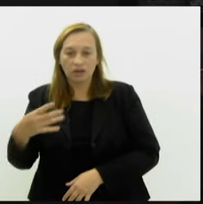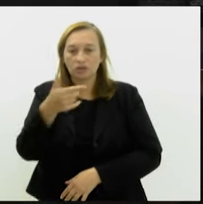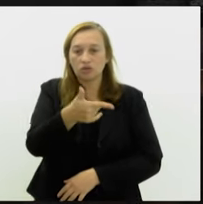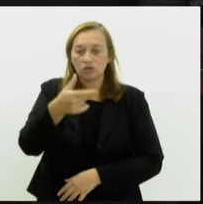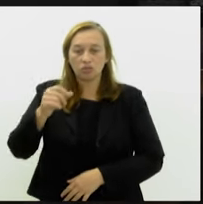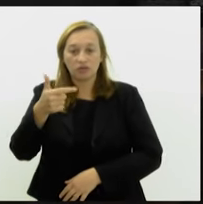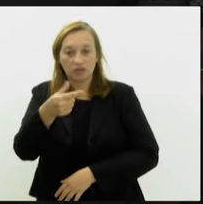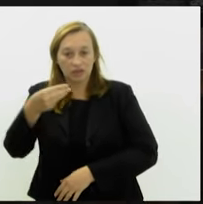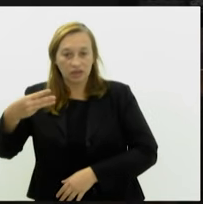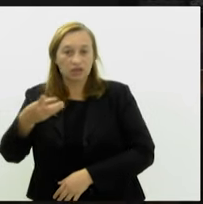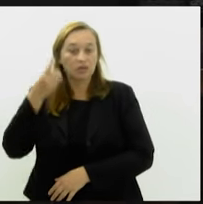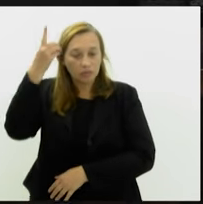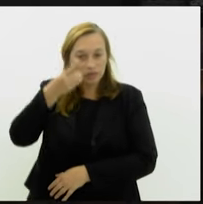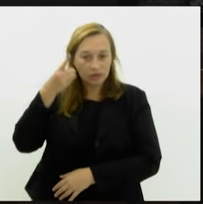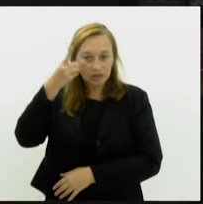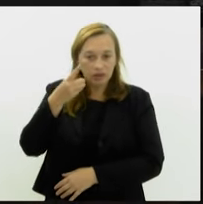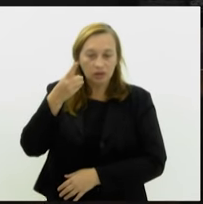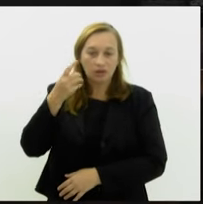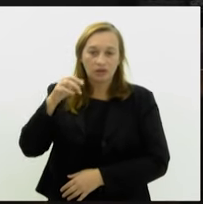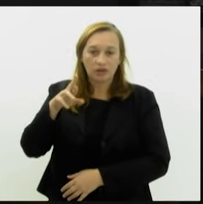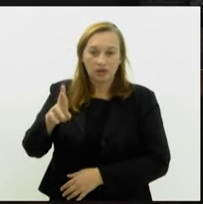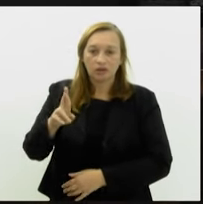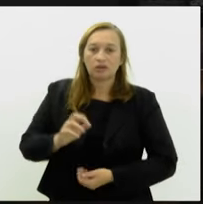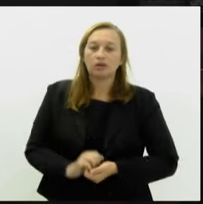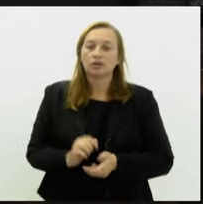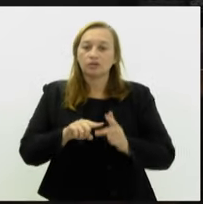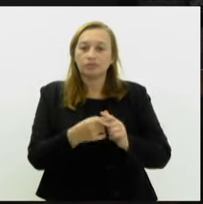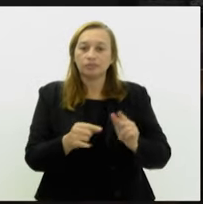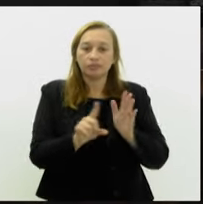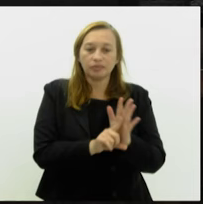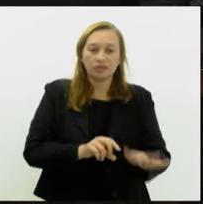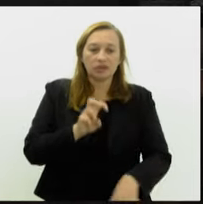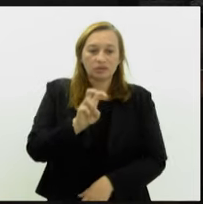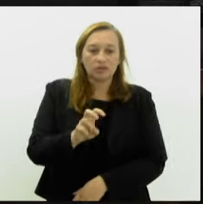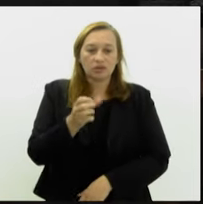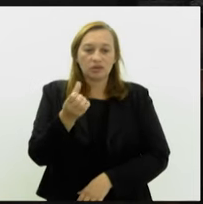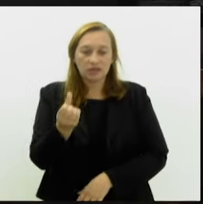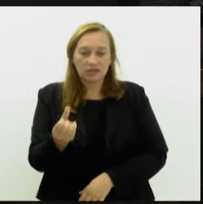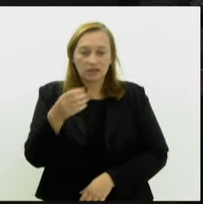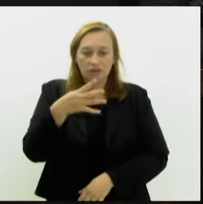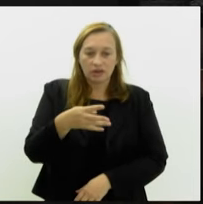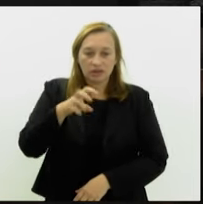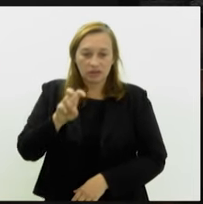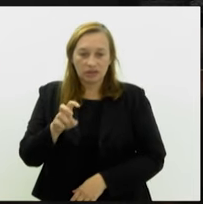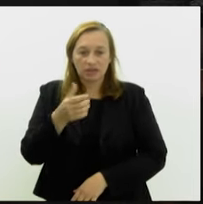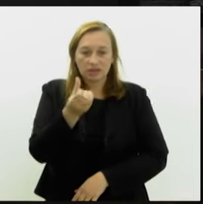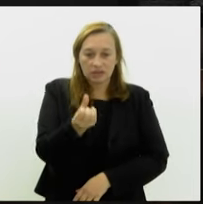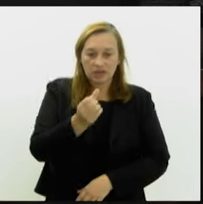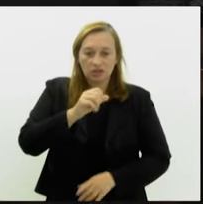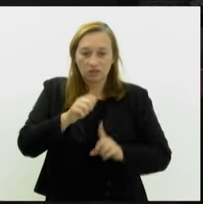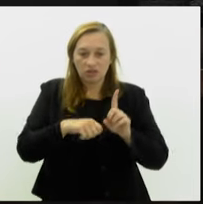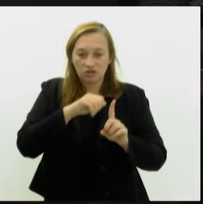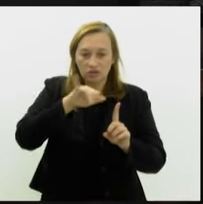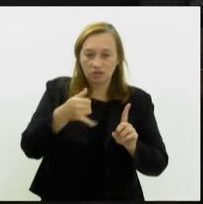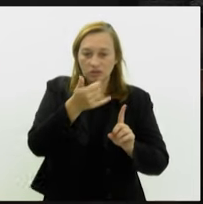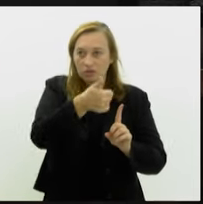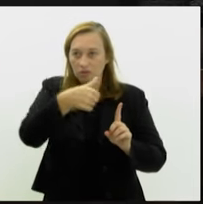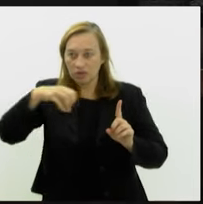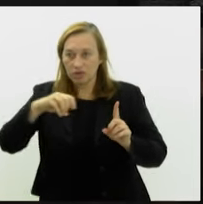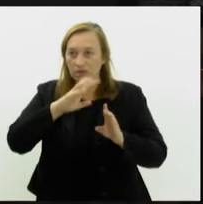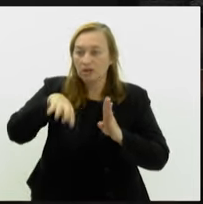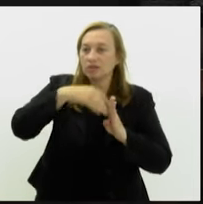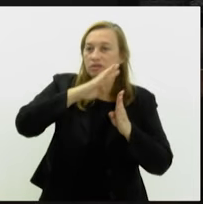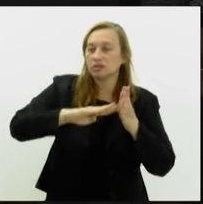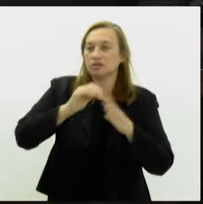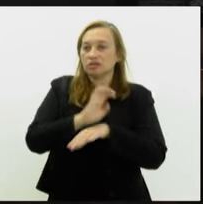2154/2023, de autoria do deputado Rosenberg Reis, que altera a lei 5.645 de 6 de janeiro de 2010, para incluir no